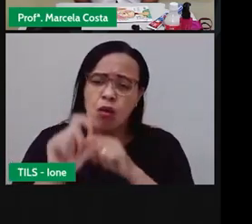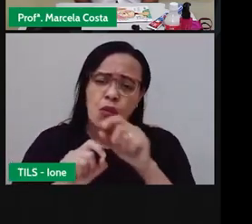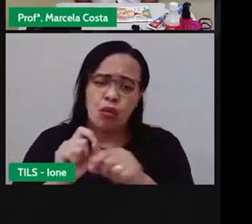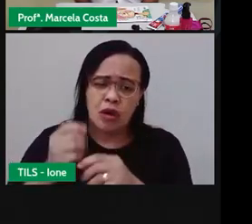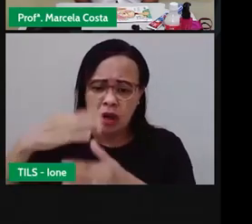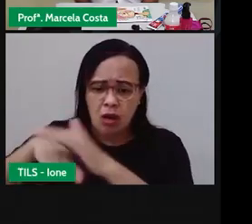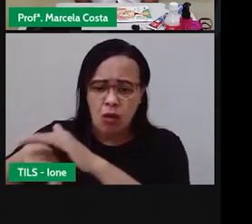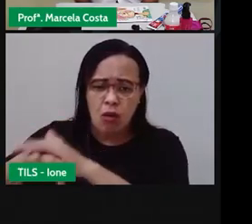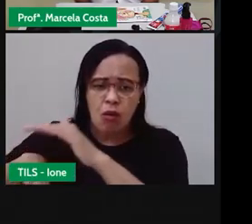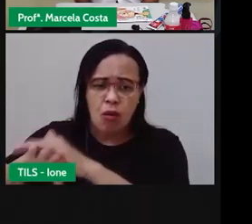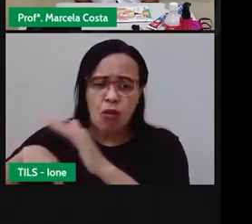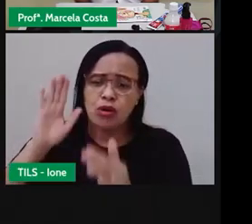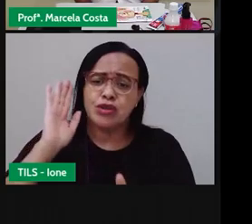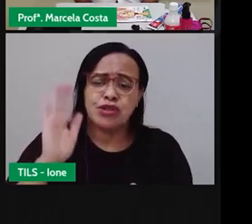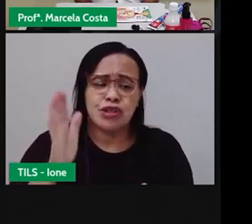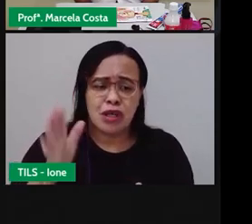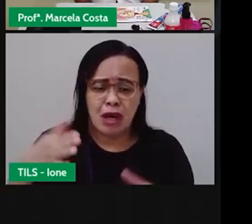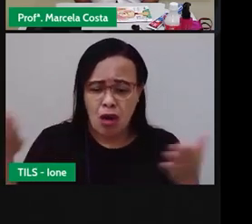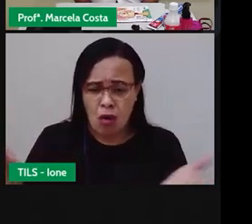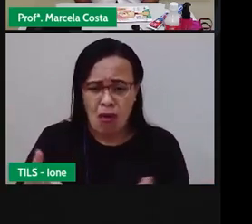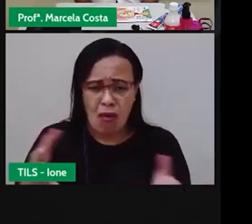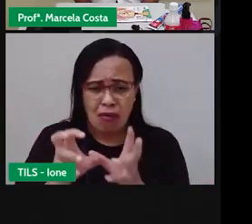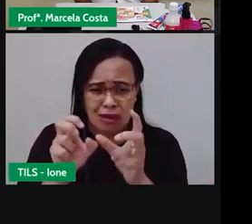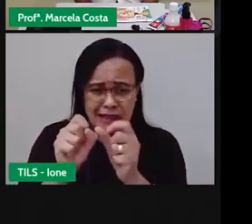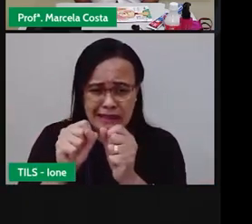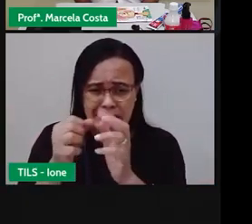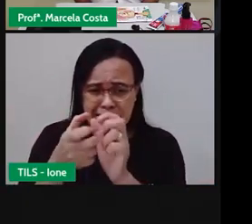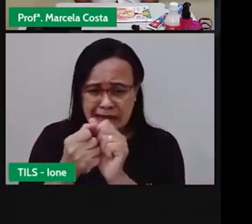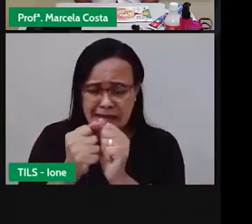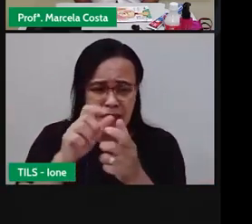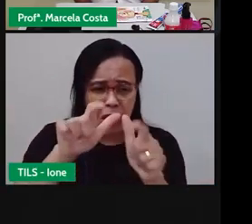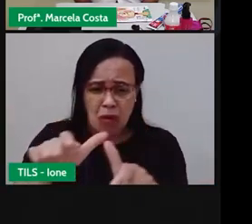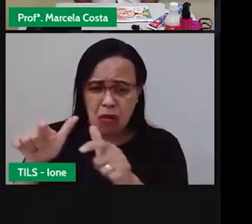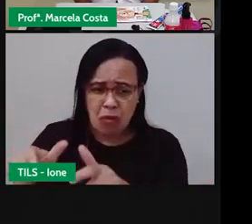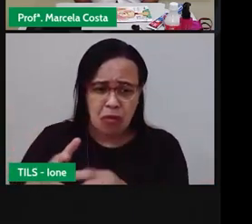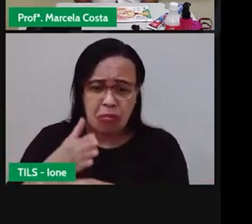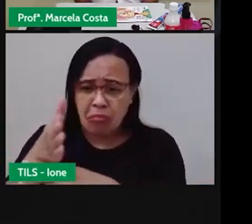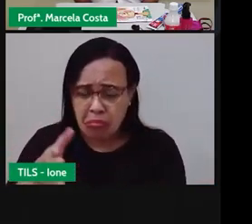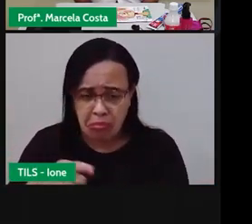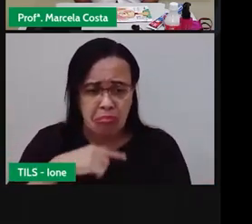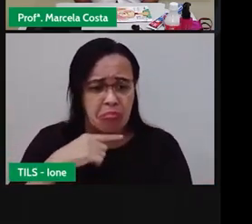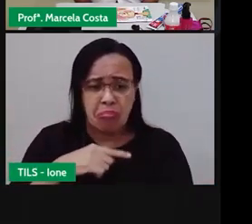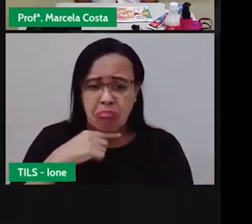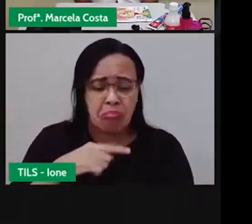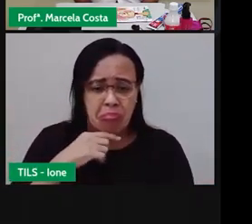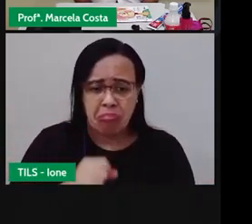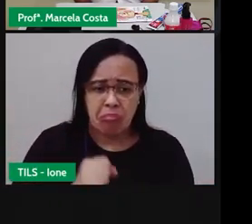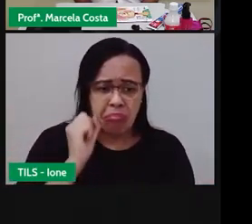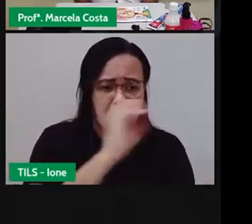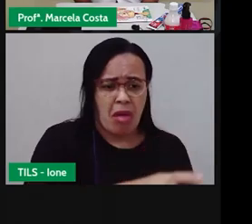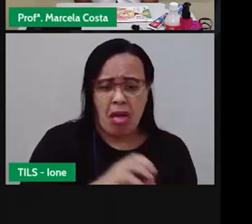mim, mas hoje me sinto amassado e sem lugar pra ir, tá ligado? Me jogam de um lugar pro outro.